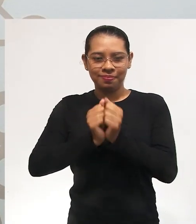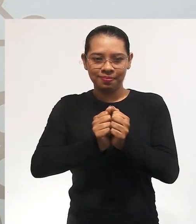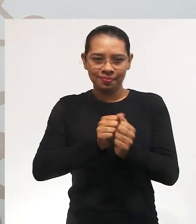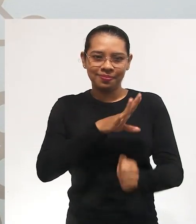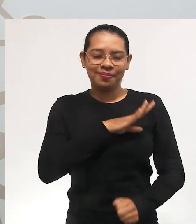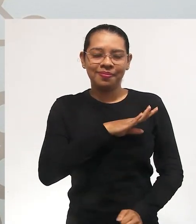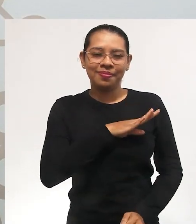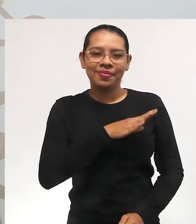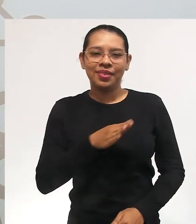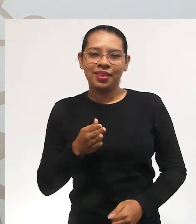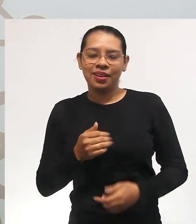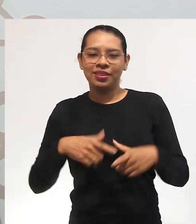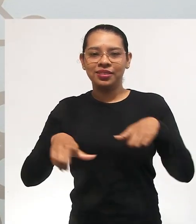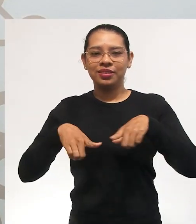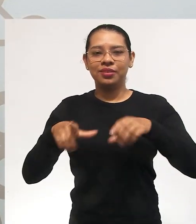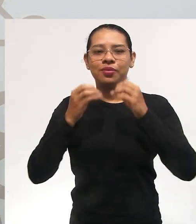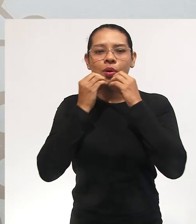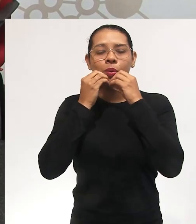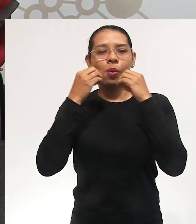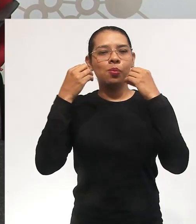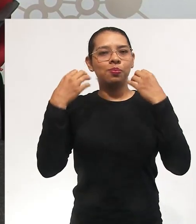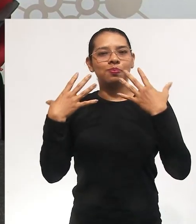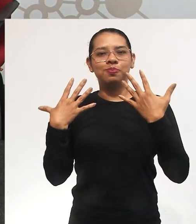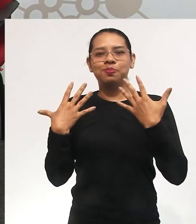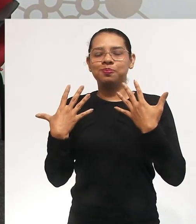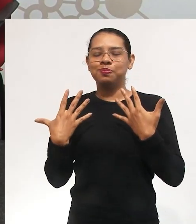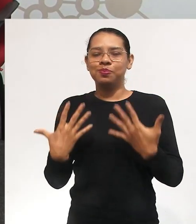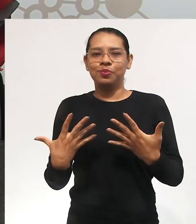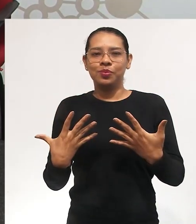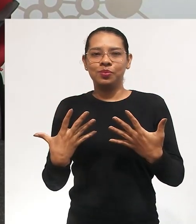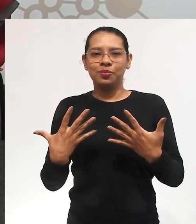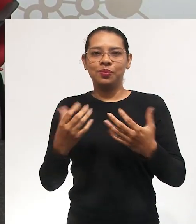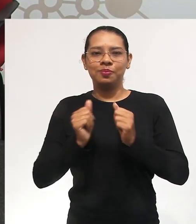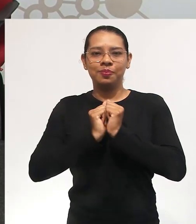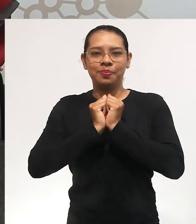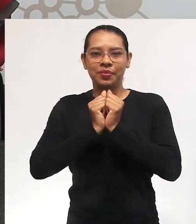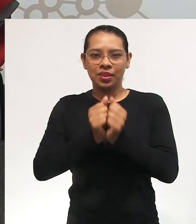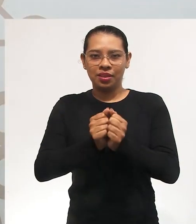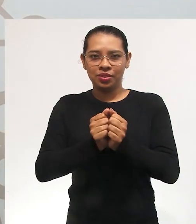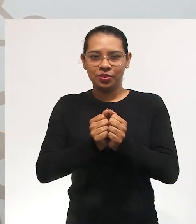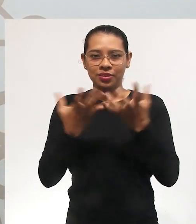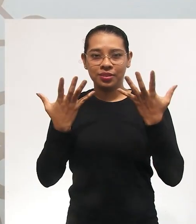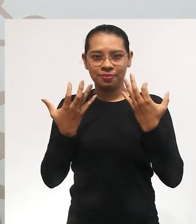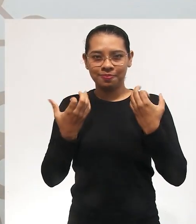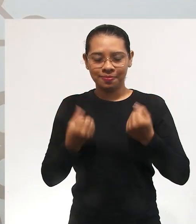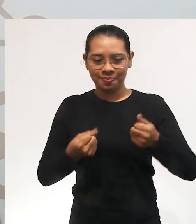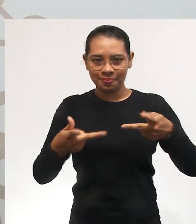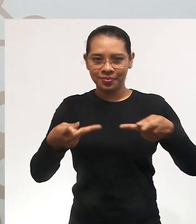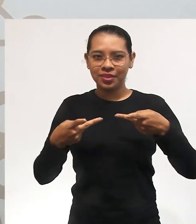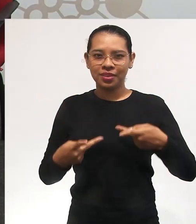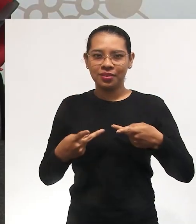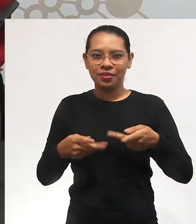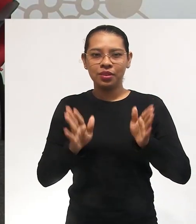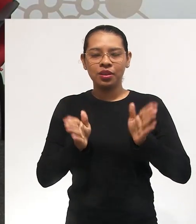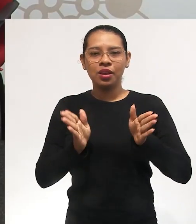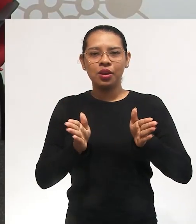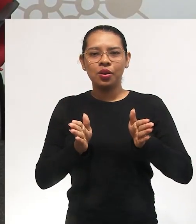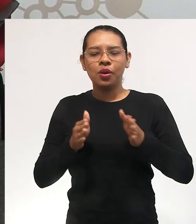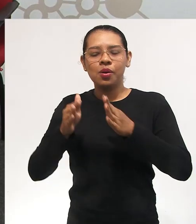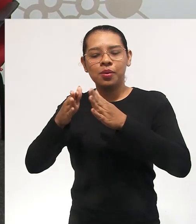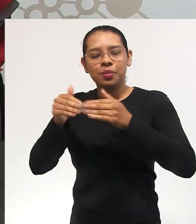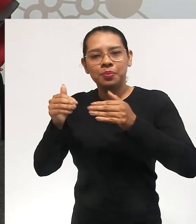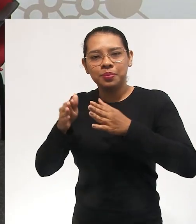agora somos colegas de trabalho. Foi uma grata satisfação tê-la aqui, ela ter Obrigada. aceitado